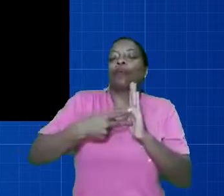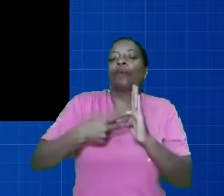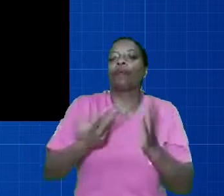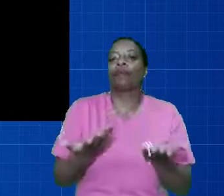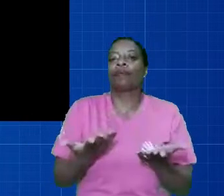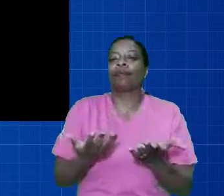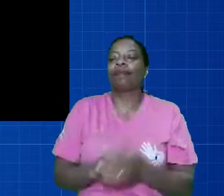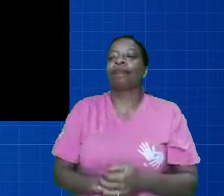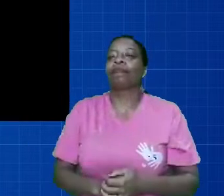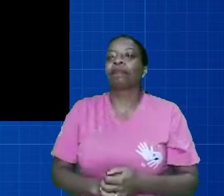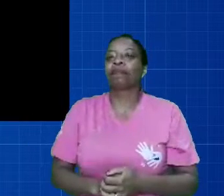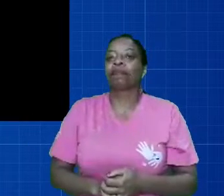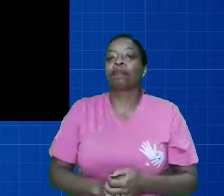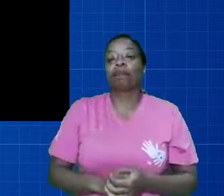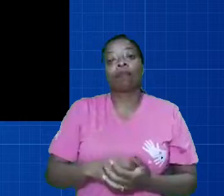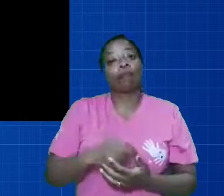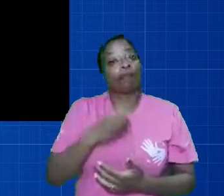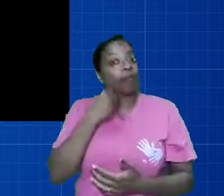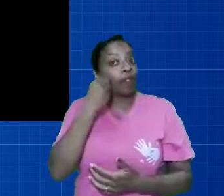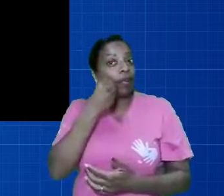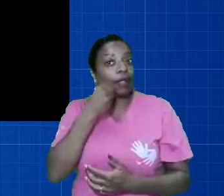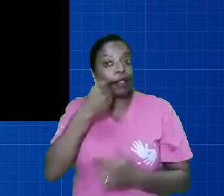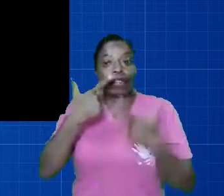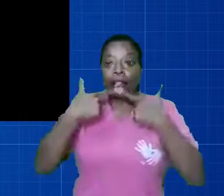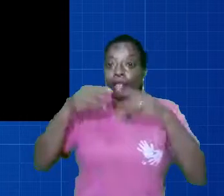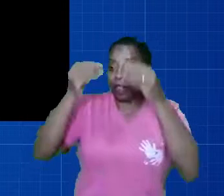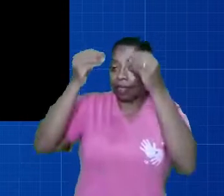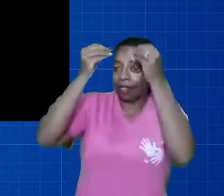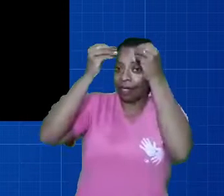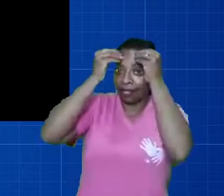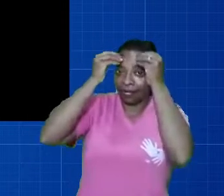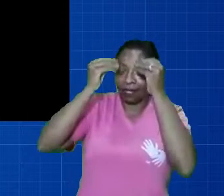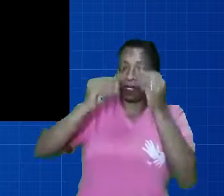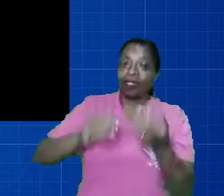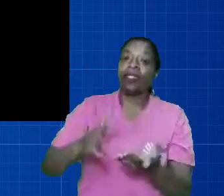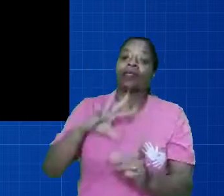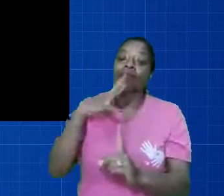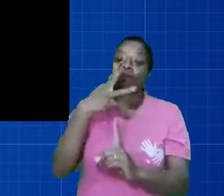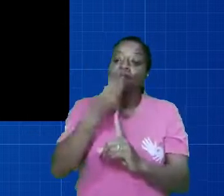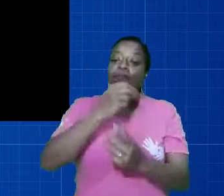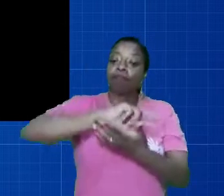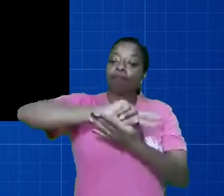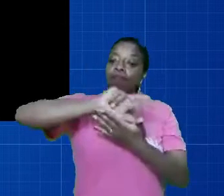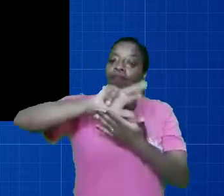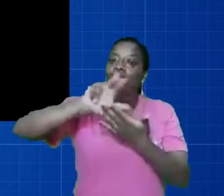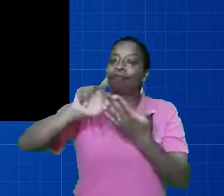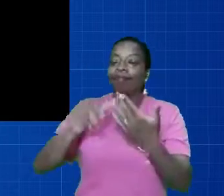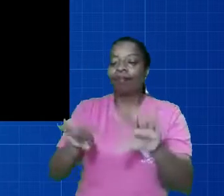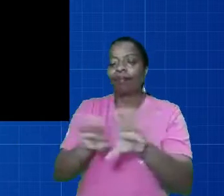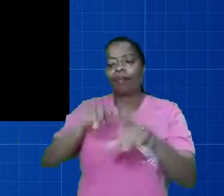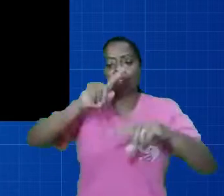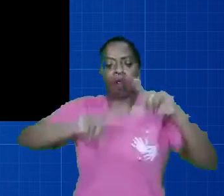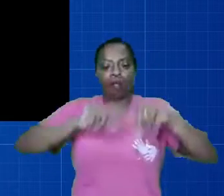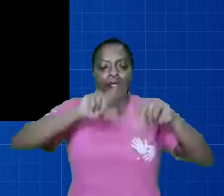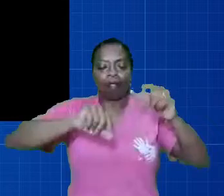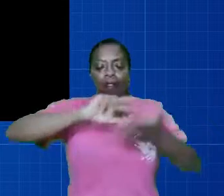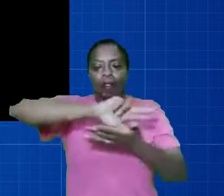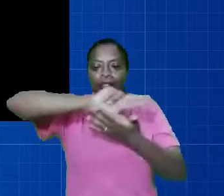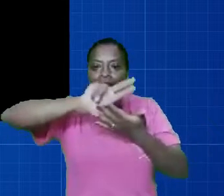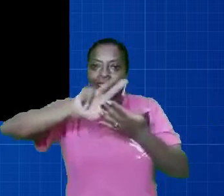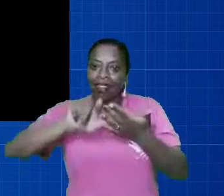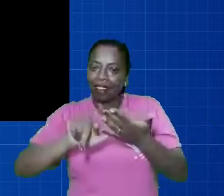experimentação das linguagens artísticas e materiais diversos daqueles presentes na escola, né? Então, isso era uma coisa que a oficina,